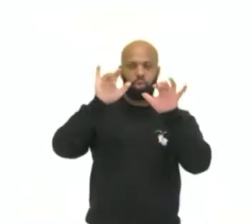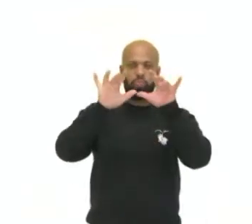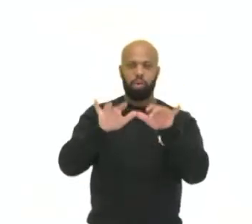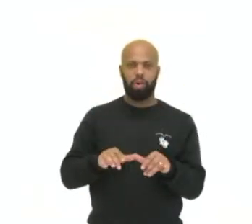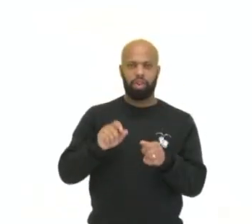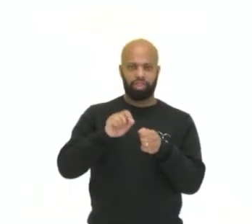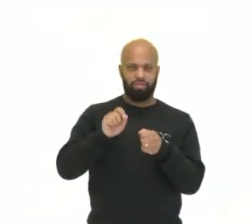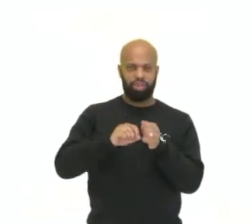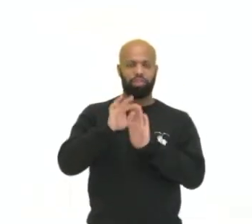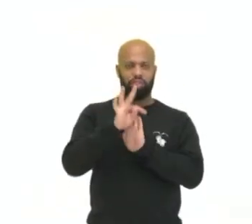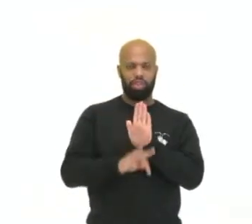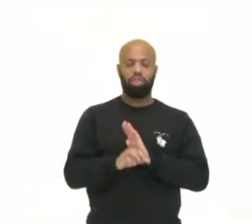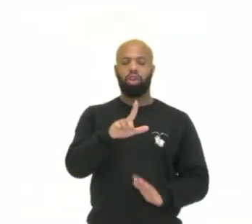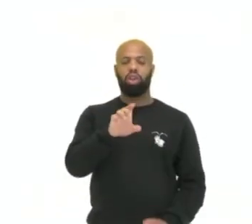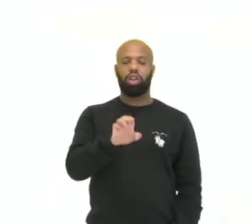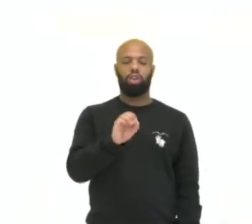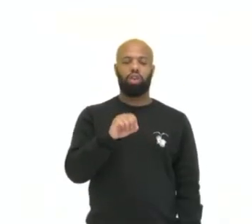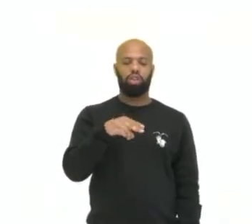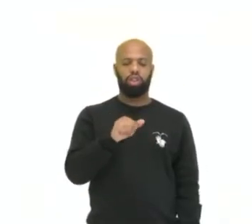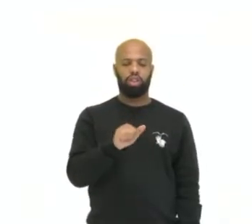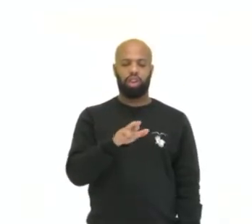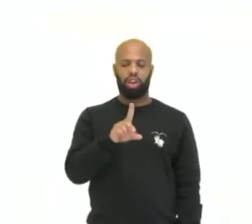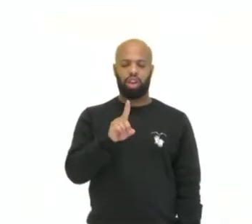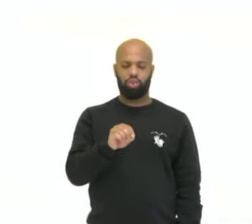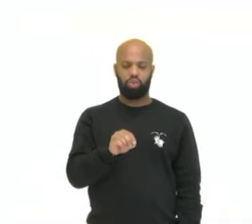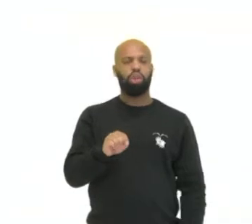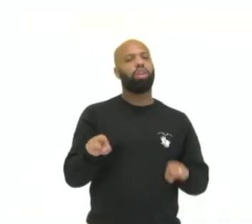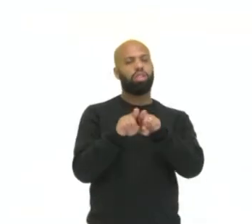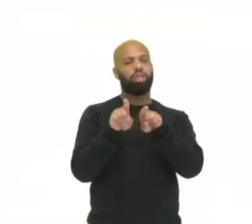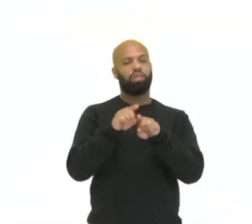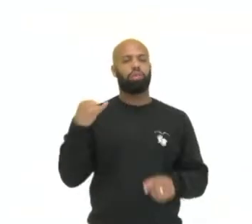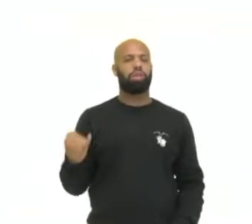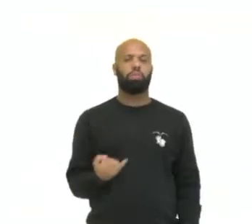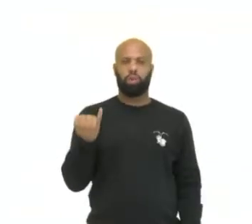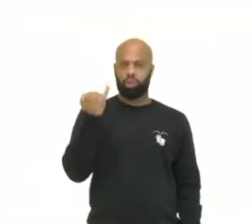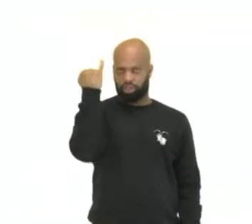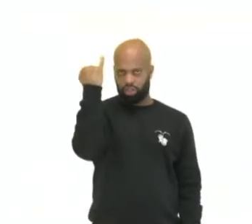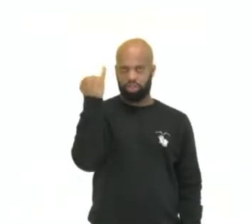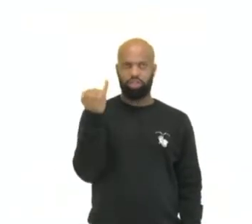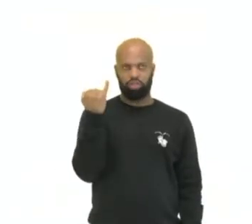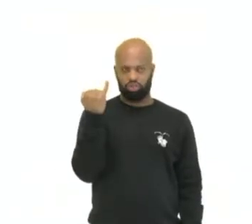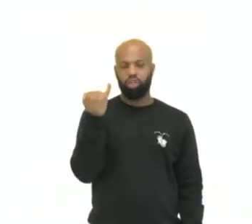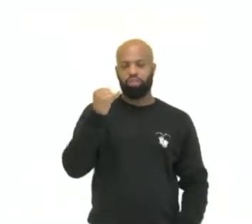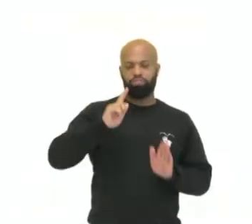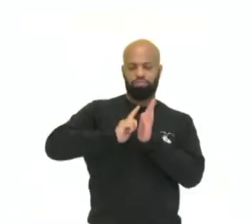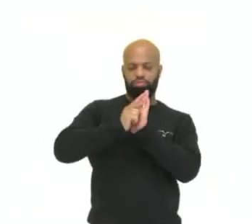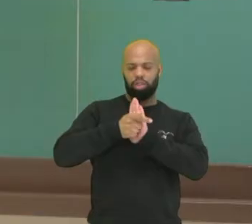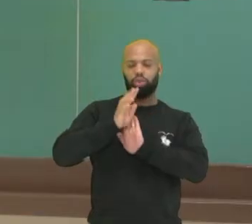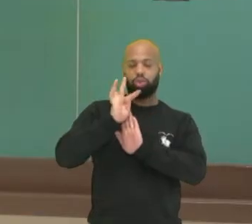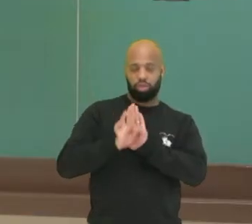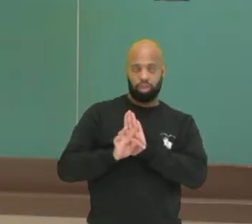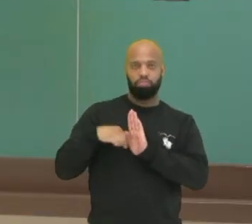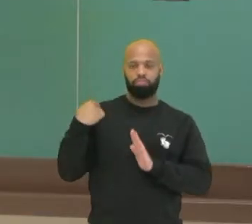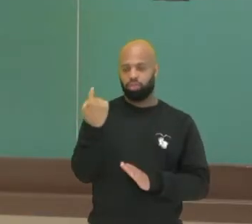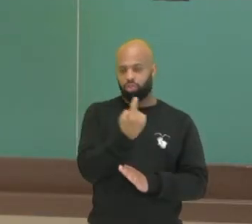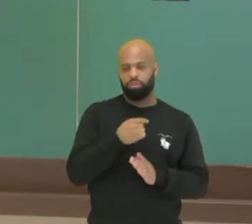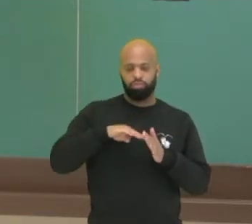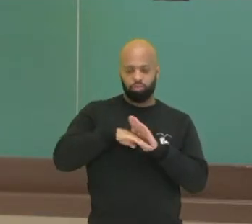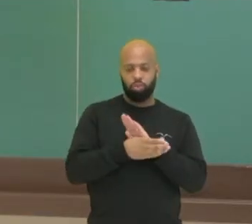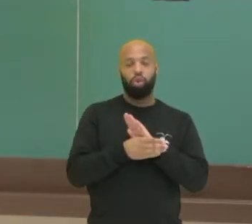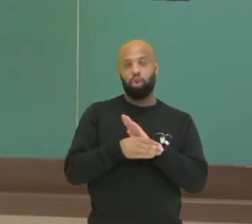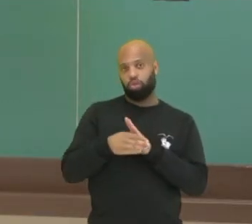identificação também constitui um elemento necessário, né, para compor aí esse gênero textual que nós estamos denominando